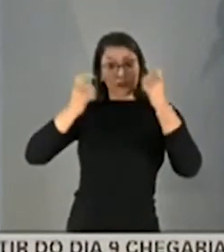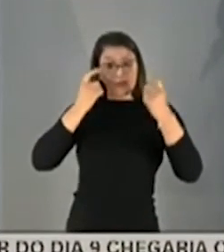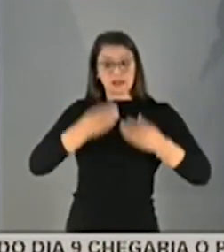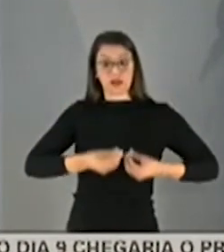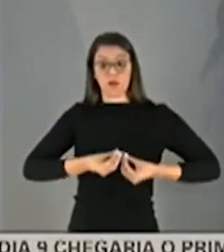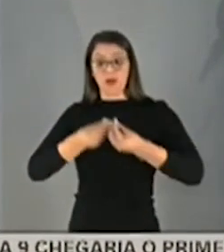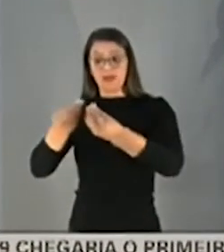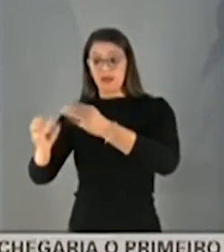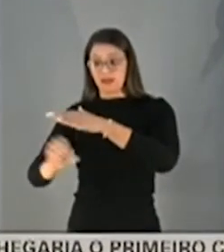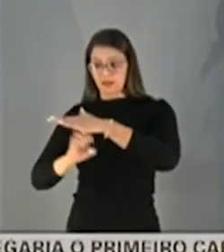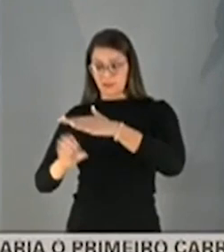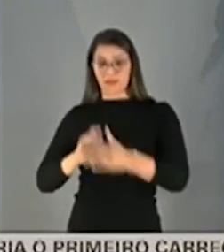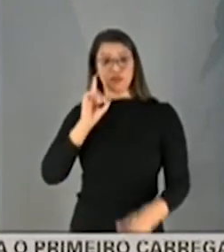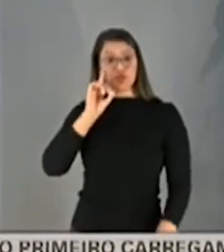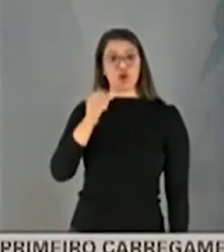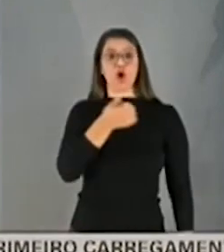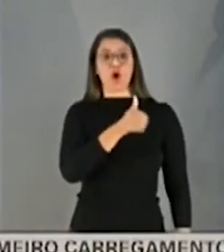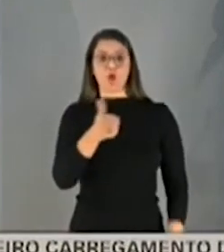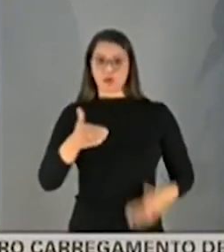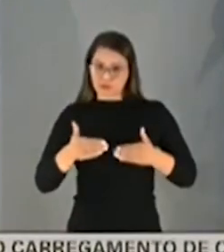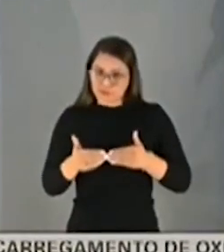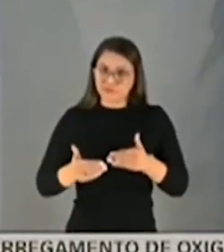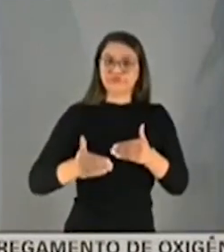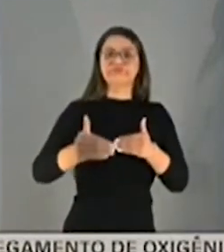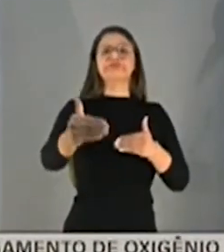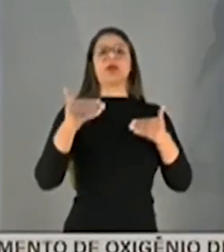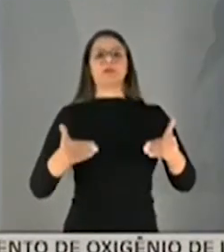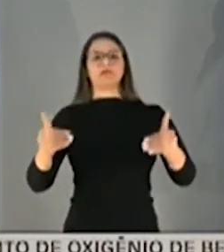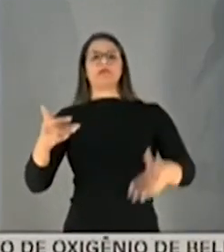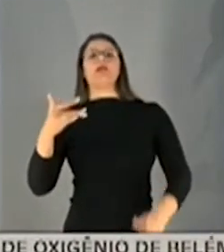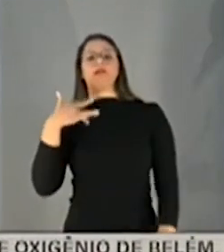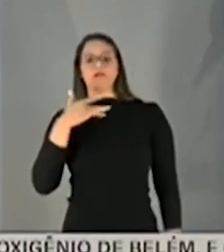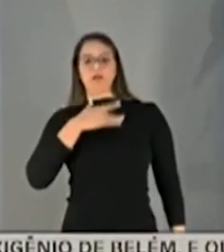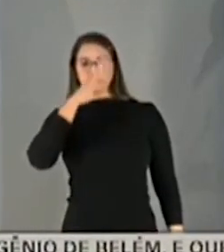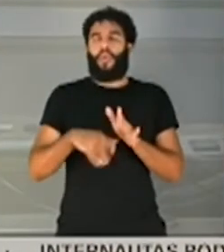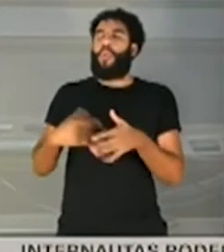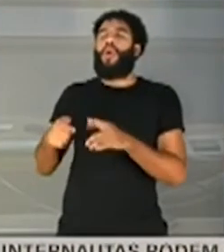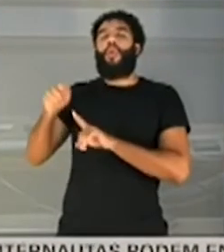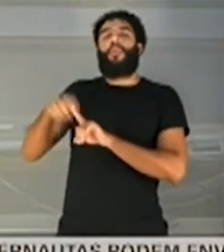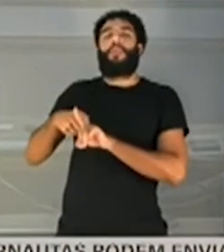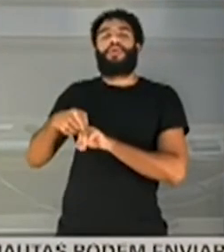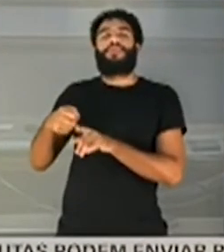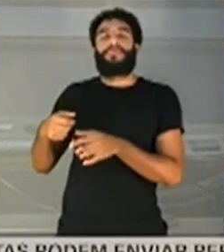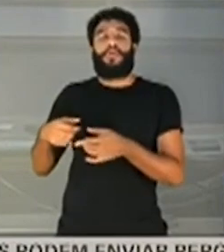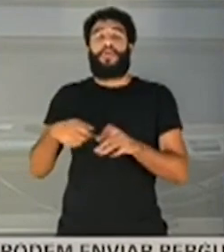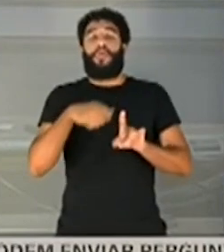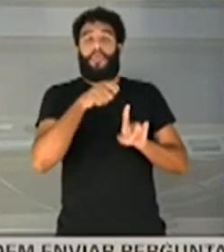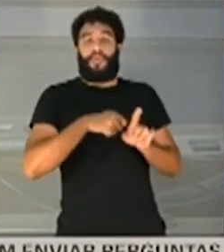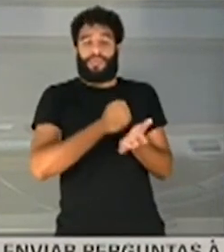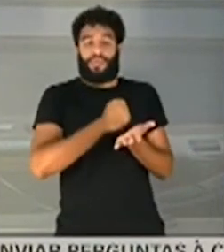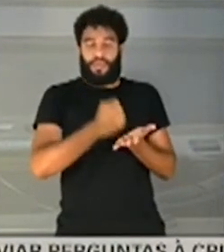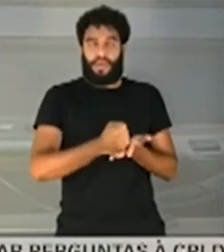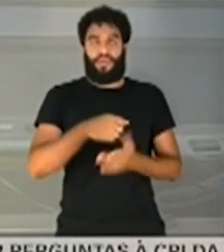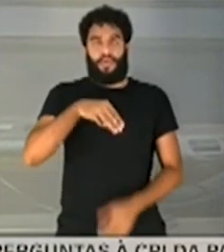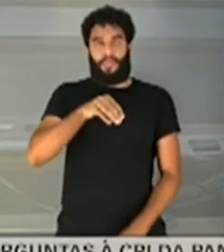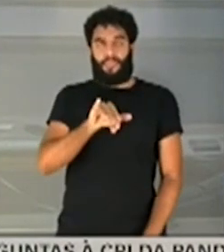White Martins e no dia 11, a partir daí, o Ministério da Saúde começou a tratar diretamente com a White Martins. Os meses do contrato foram o mês de maio,